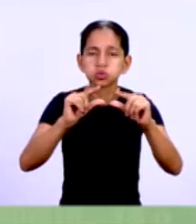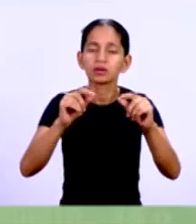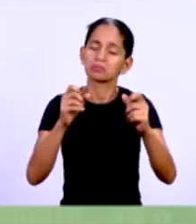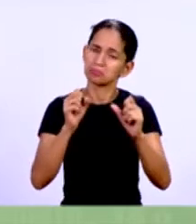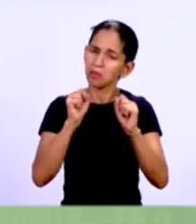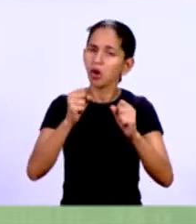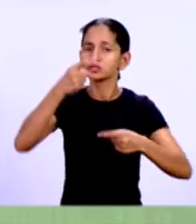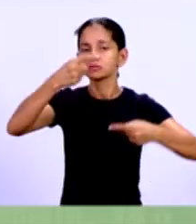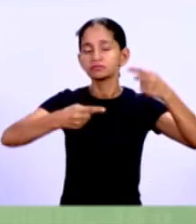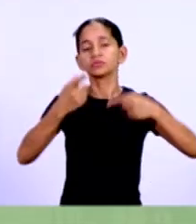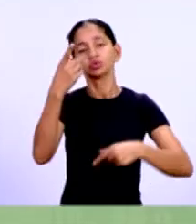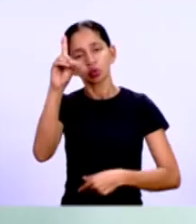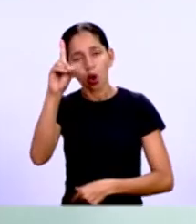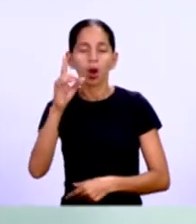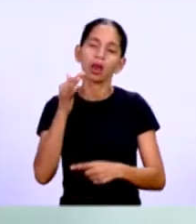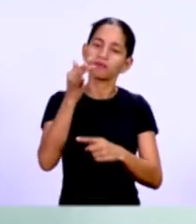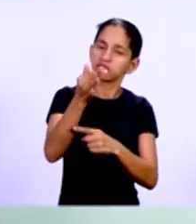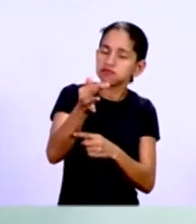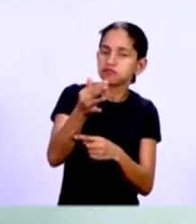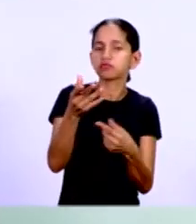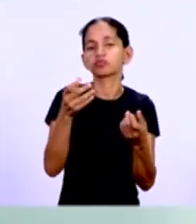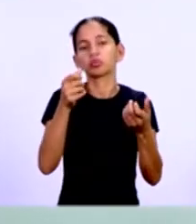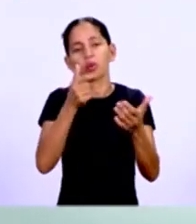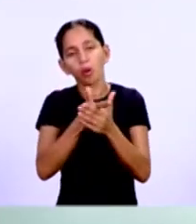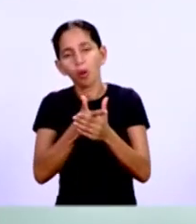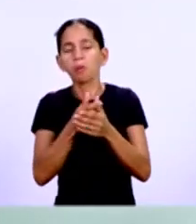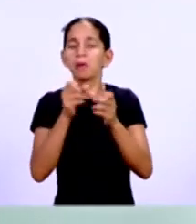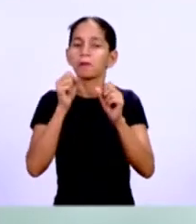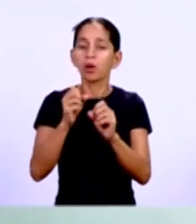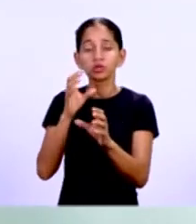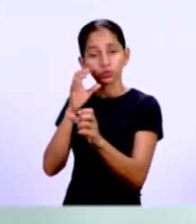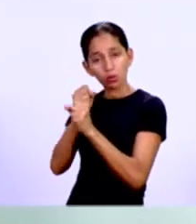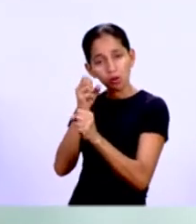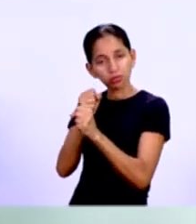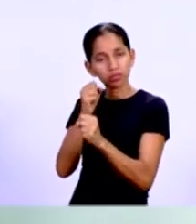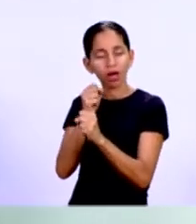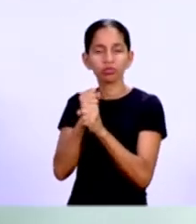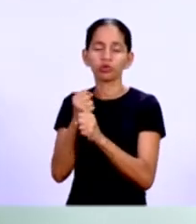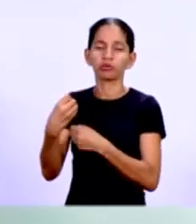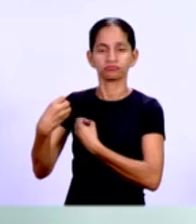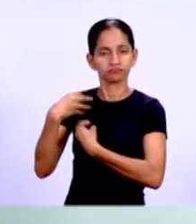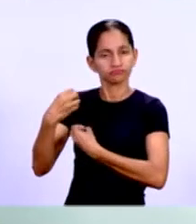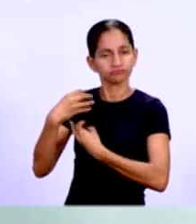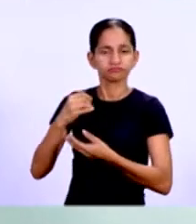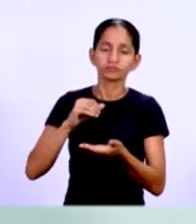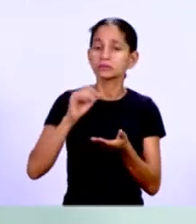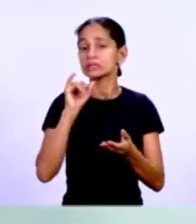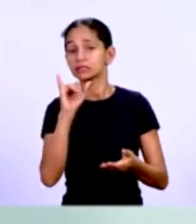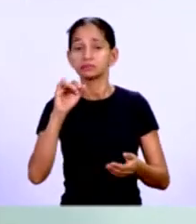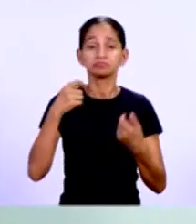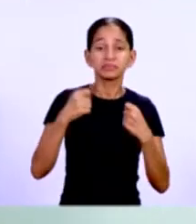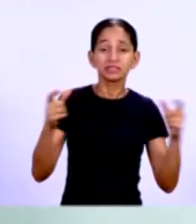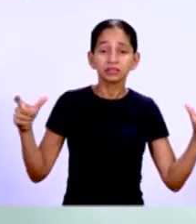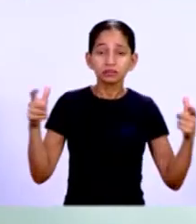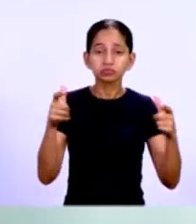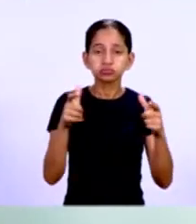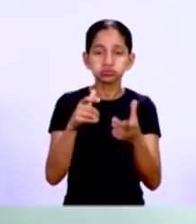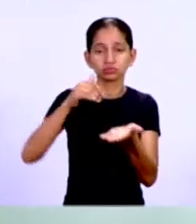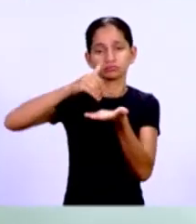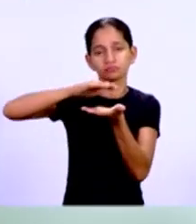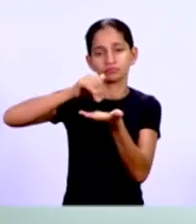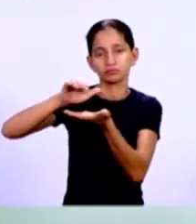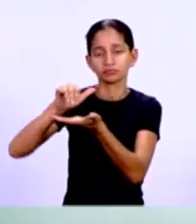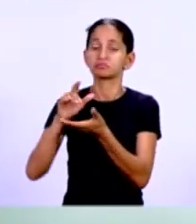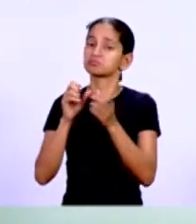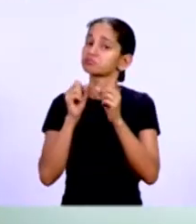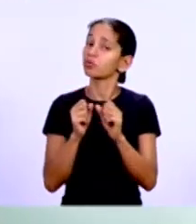Por exemplo, comprar dólar futuro ou contratar um contador para fazer os acertos dos seus funcionários quando você precisa fazer uma demissão, até